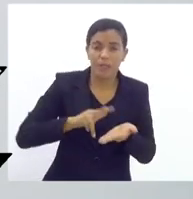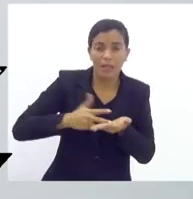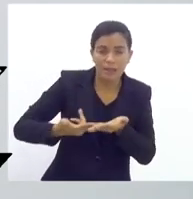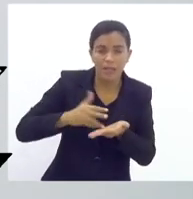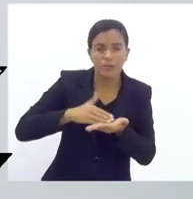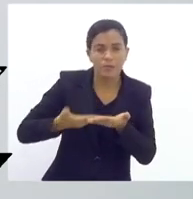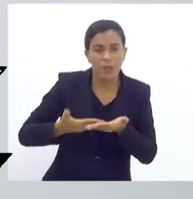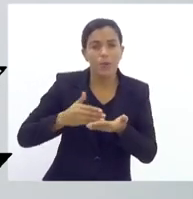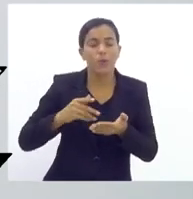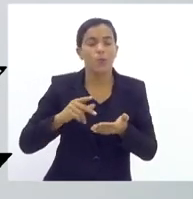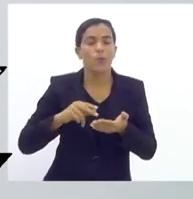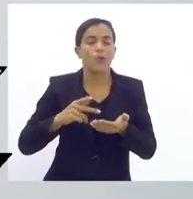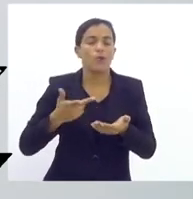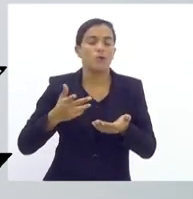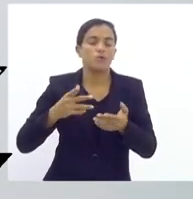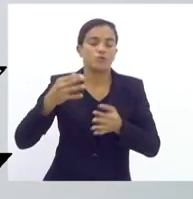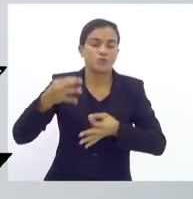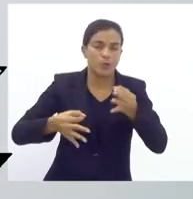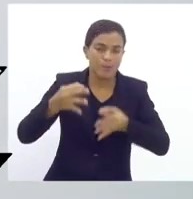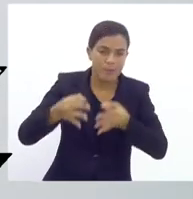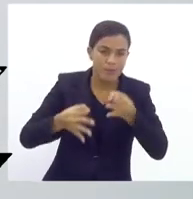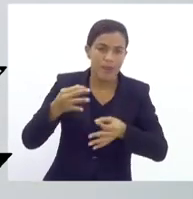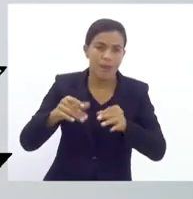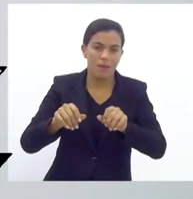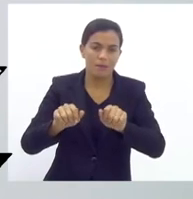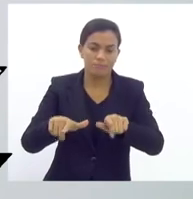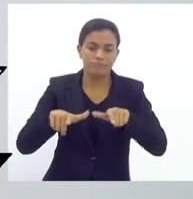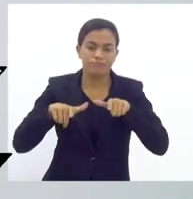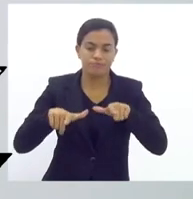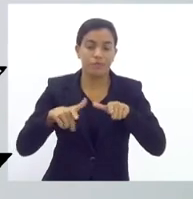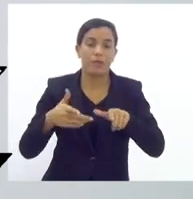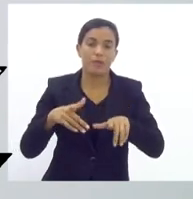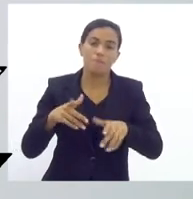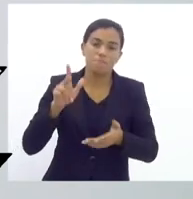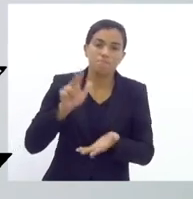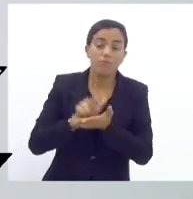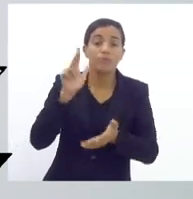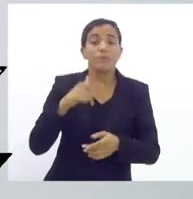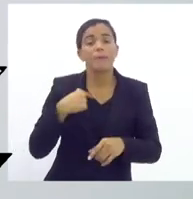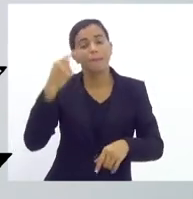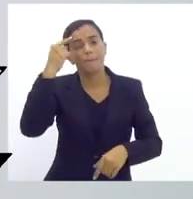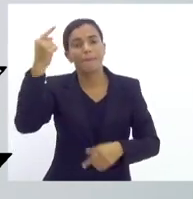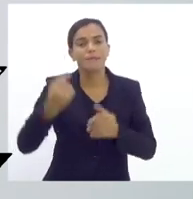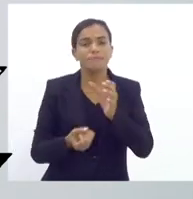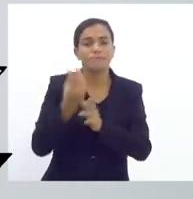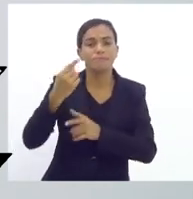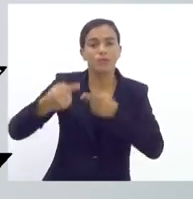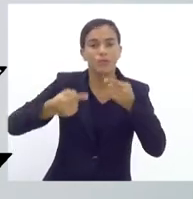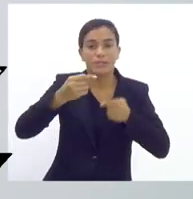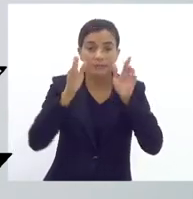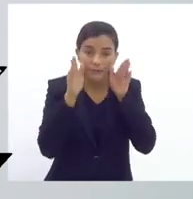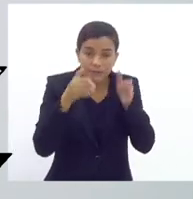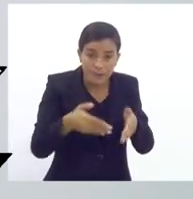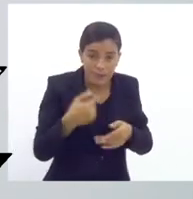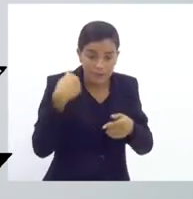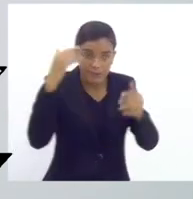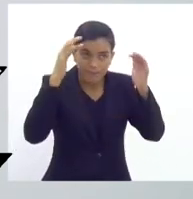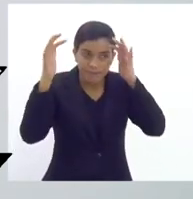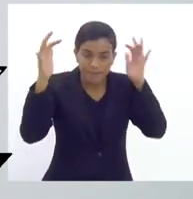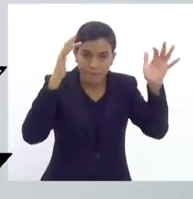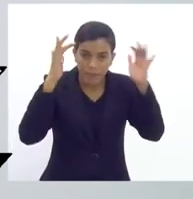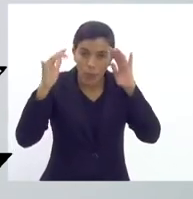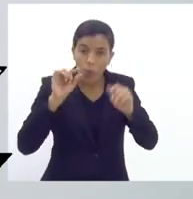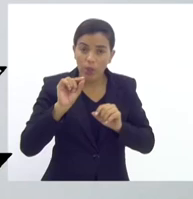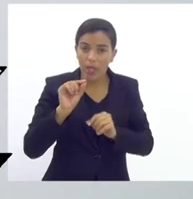juramentada para lá da gente pensar em políticas específicas a gente tem que ter na cabeça aqui